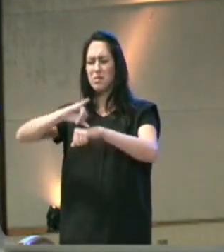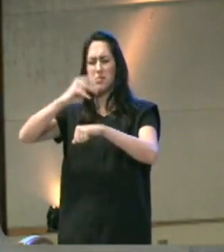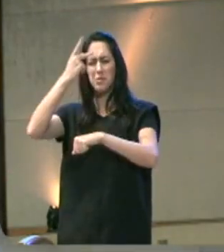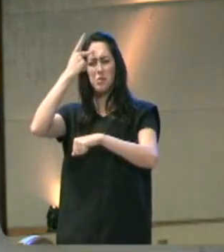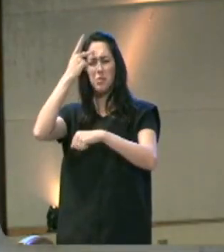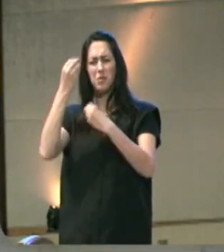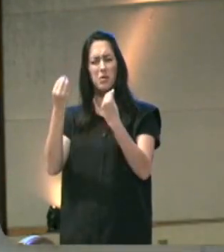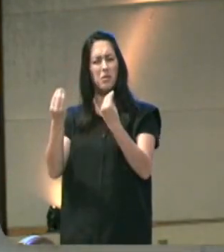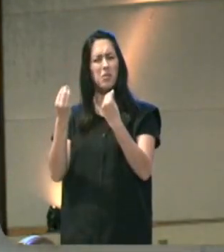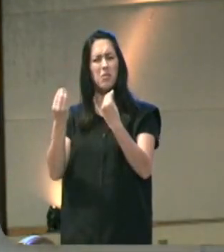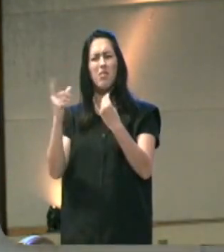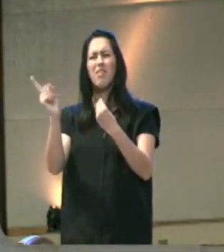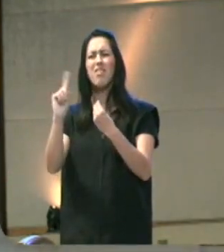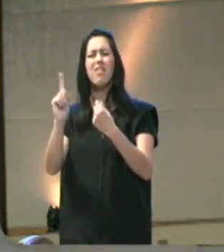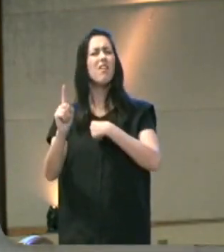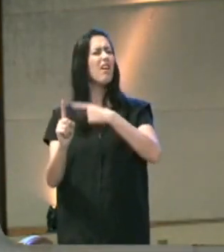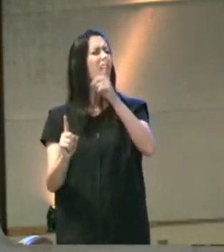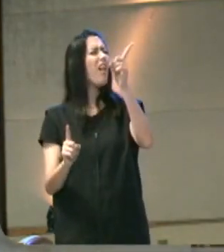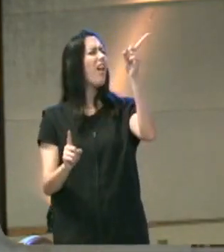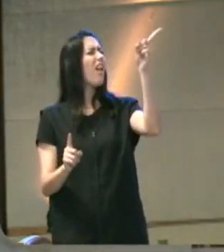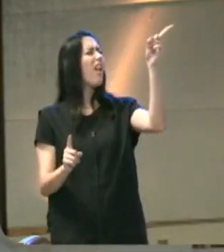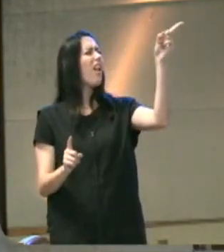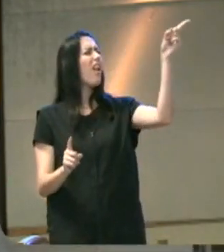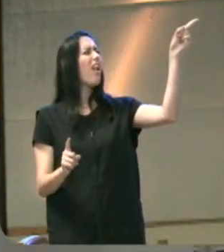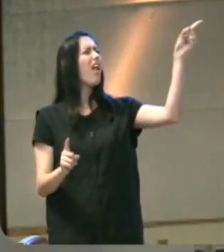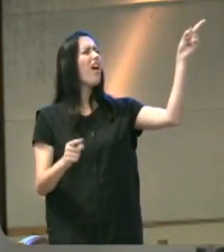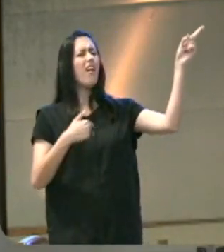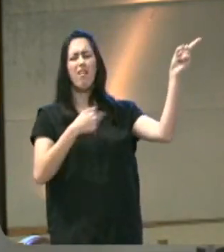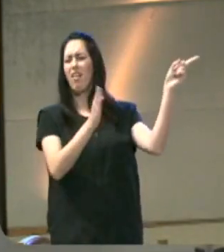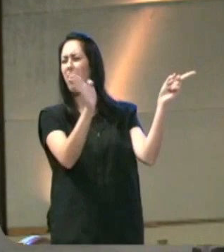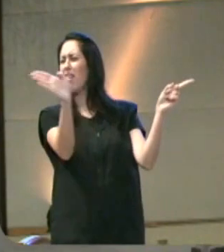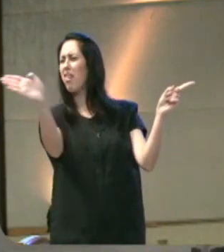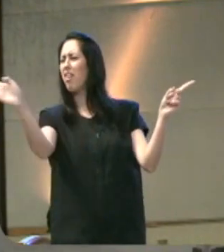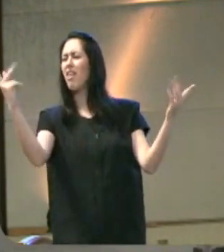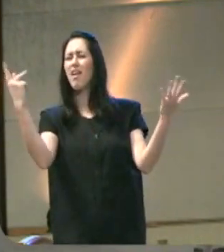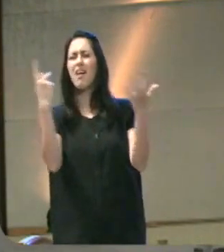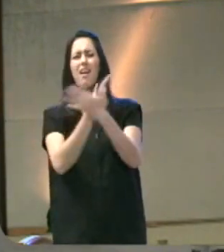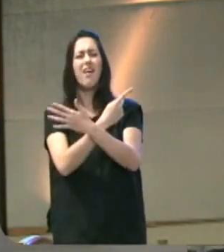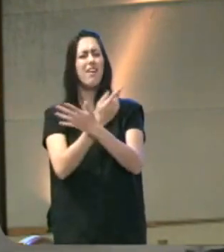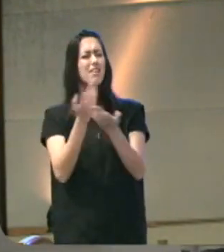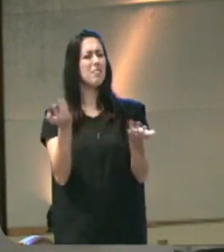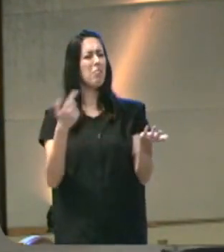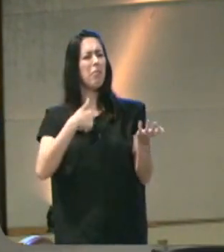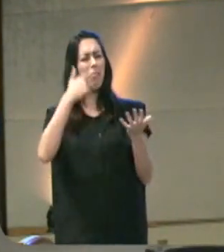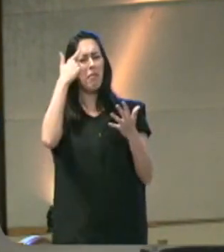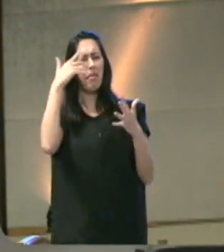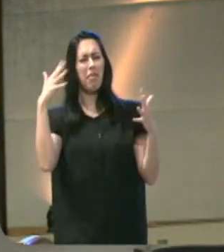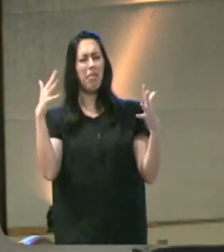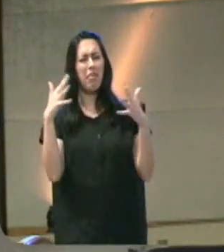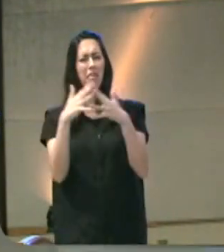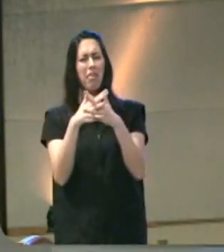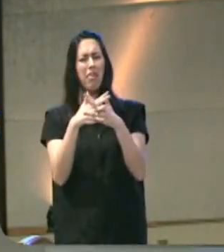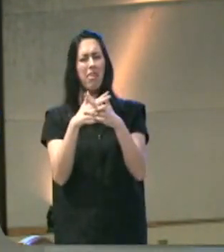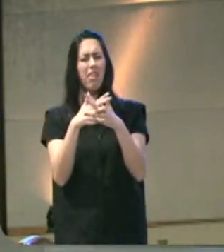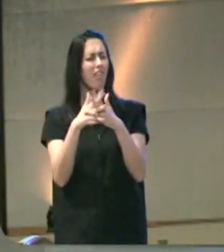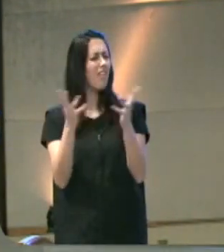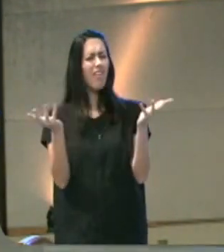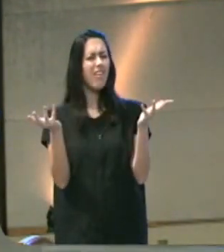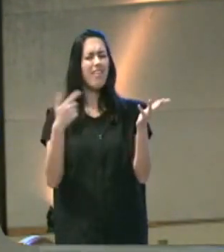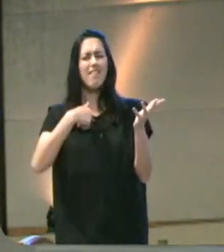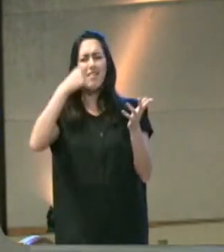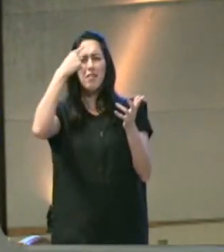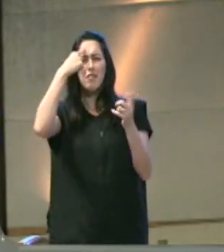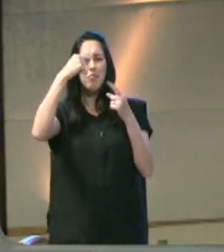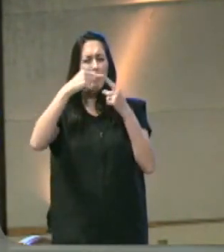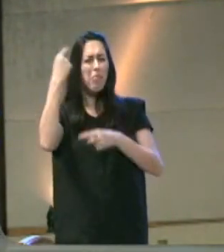que ter parado lá, não sei quantos quilômetros lá atrás, onde estava a igreja, porque eu liguei o piloto automático, sabe? E